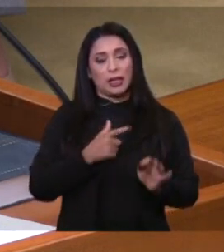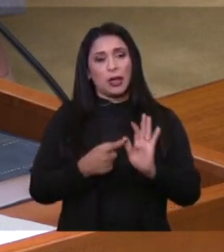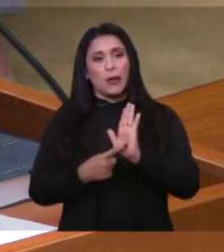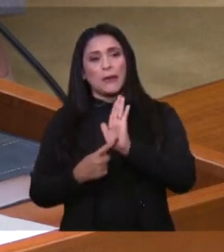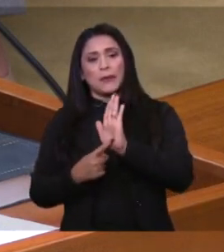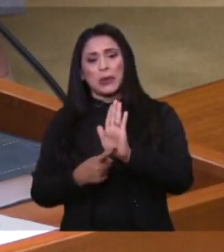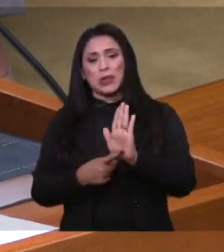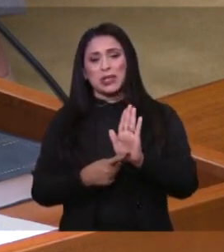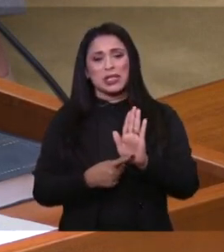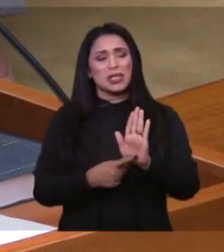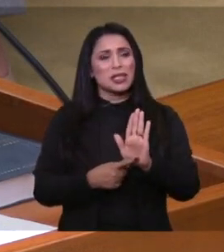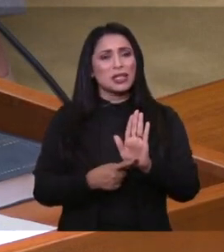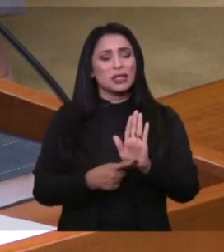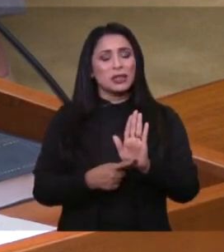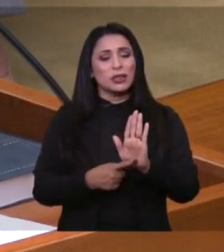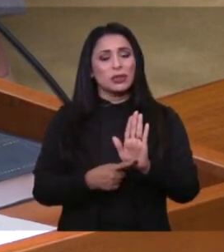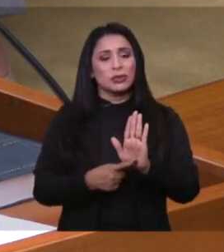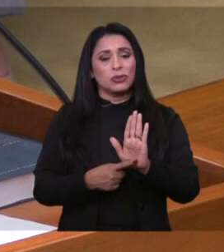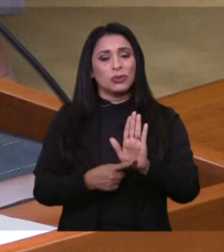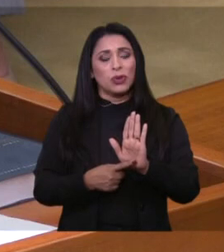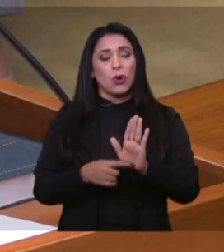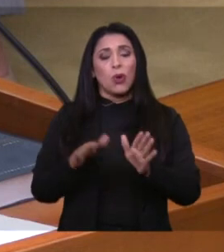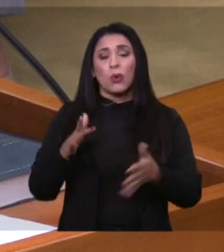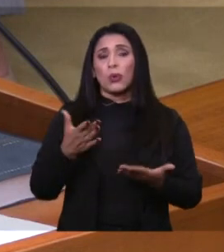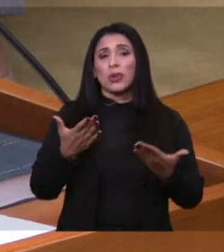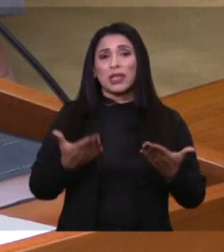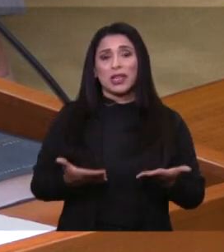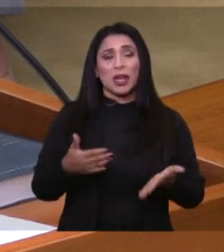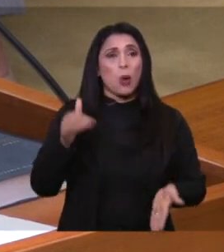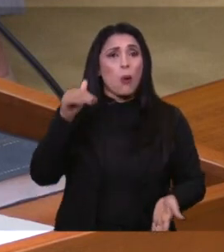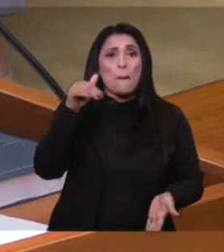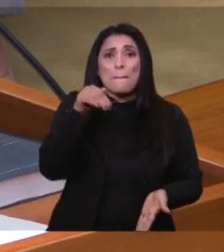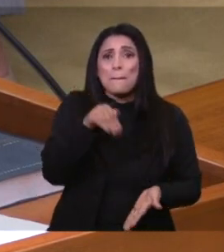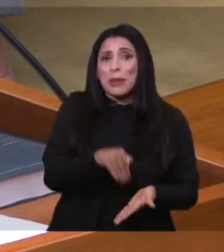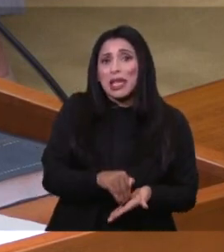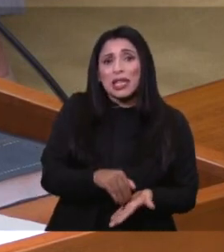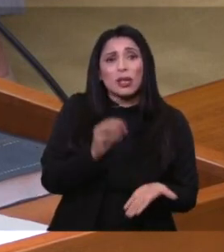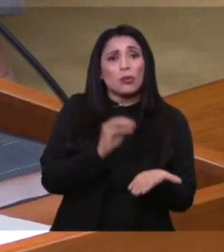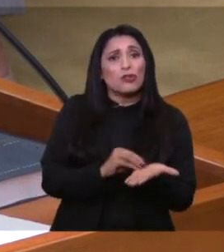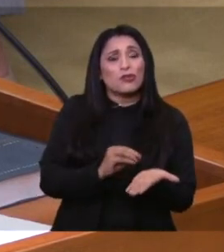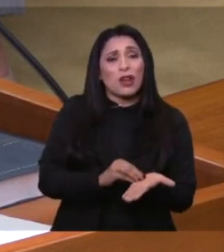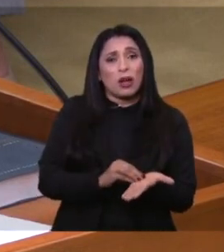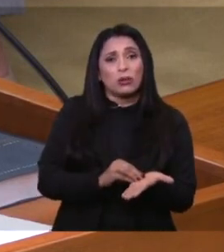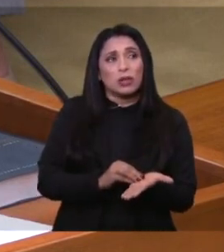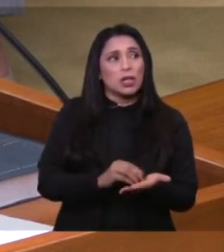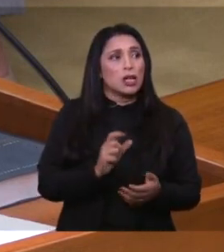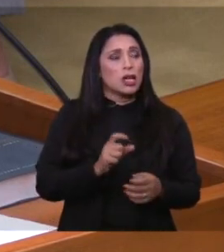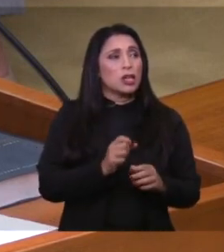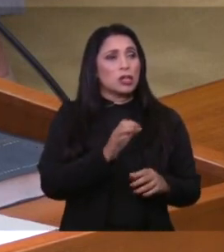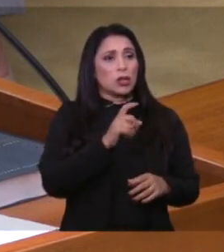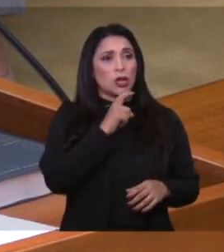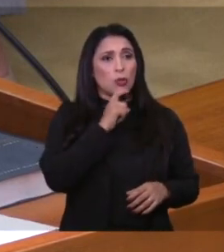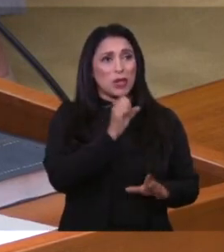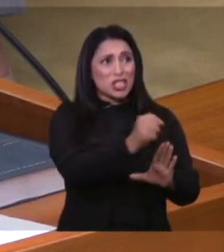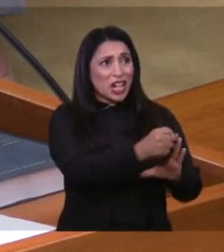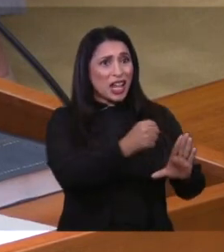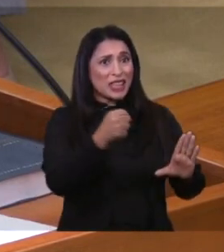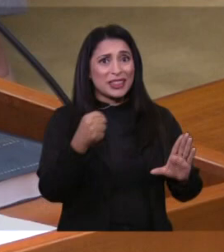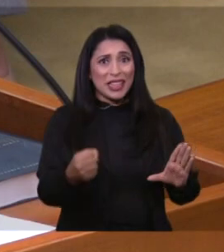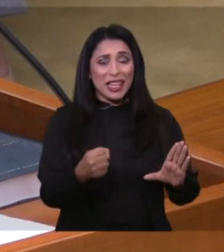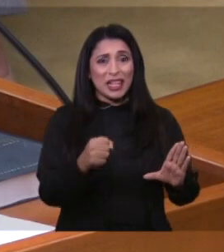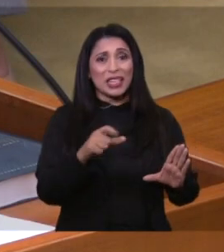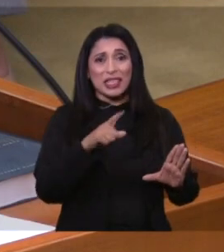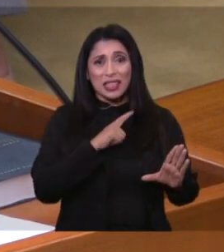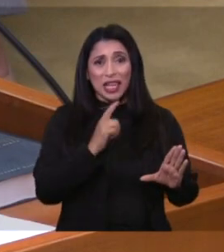exteriorização maior do mínimo existencial do que uma geladeira ligada com